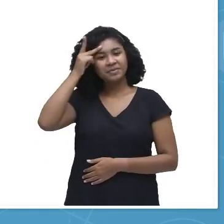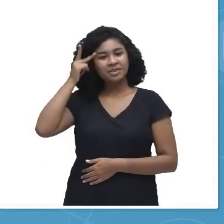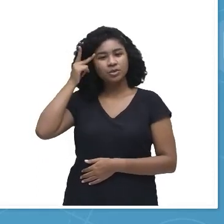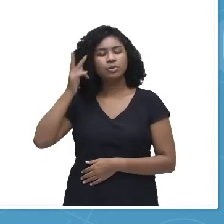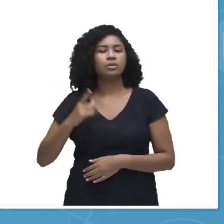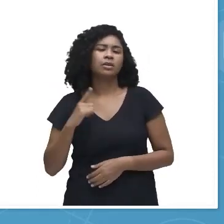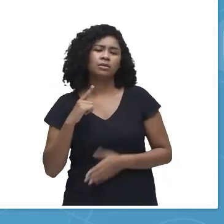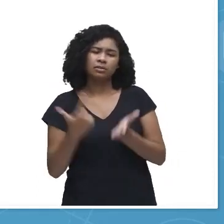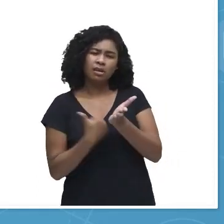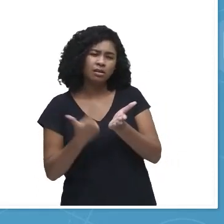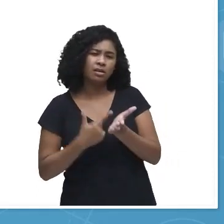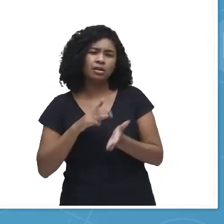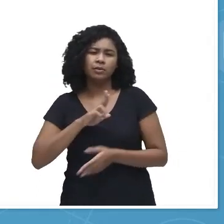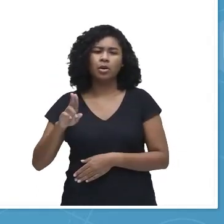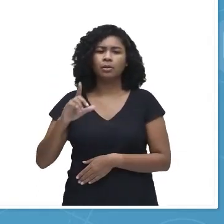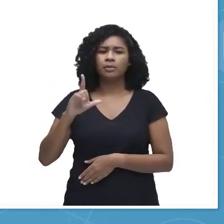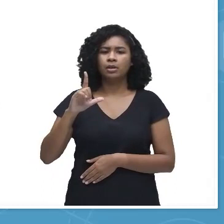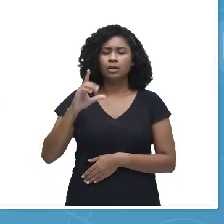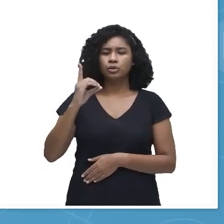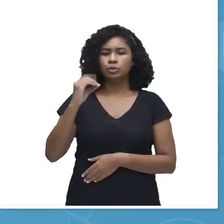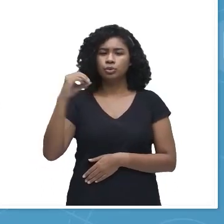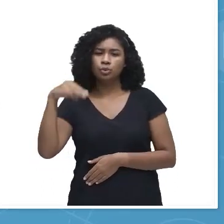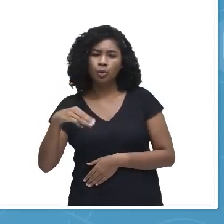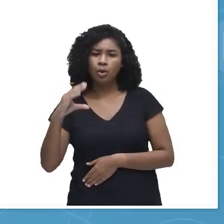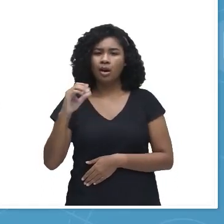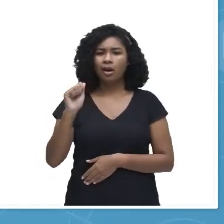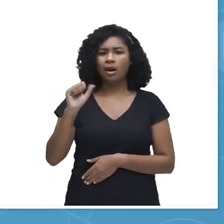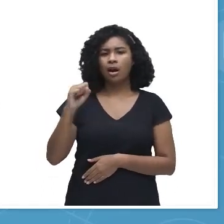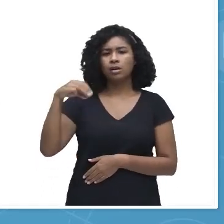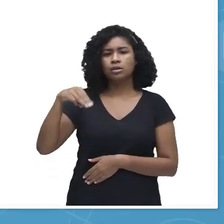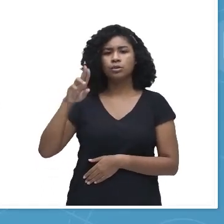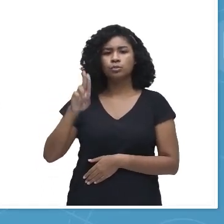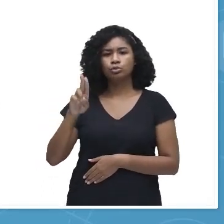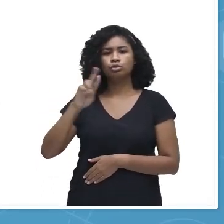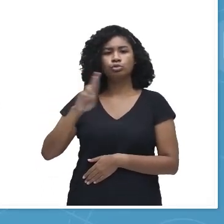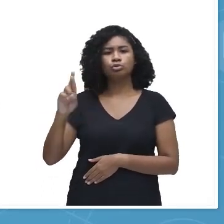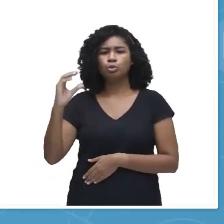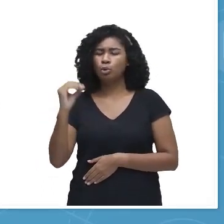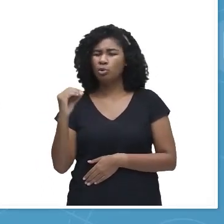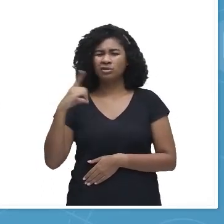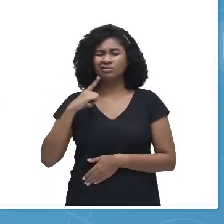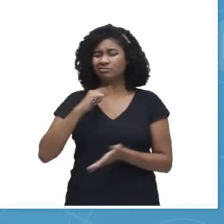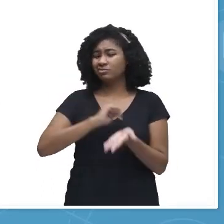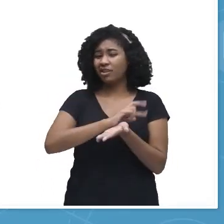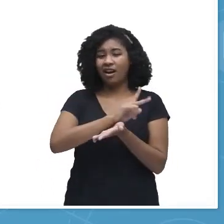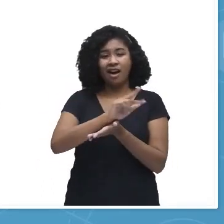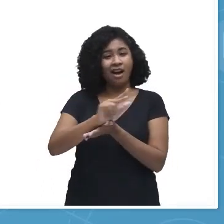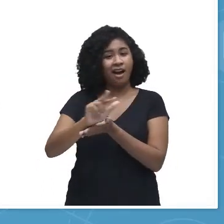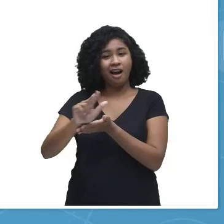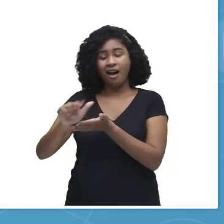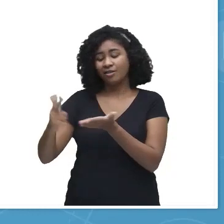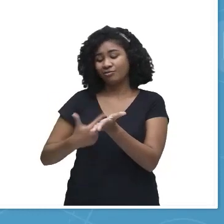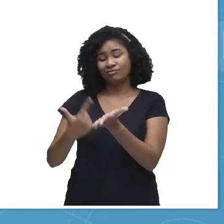Dom Casmurro, Memórias Póstumas de Brás Cubas, Quincas Bobas e outras obras-primas da literatura